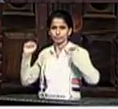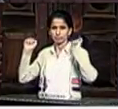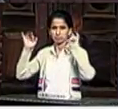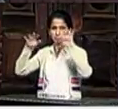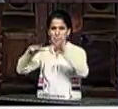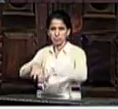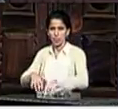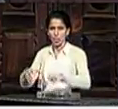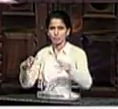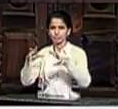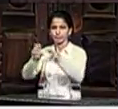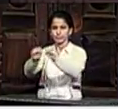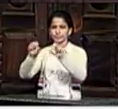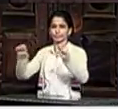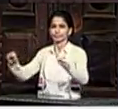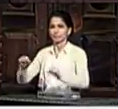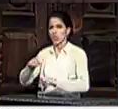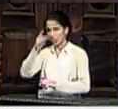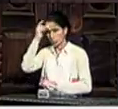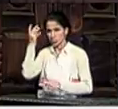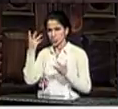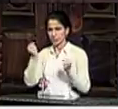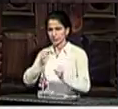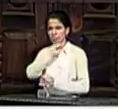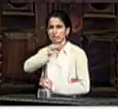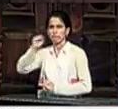Dezenas de pessoas foram assassinadas,